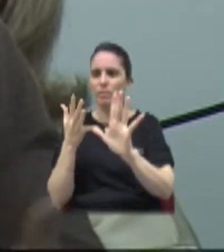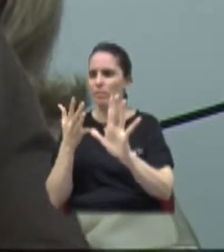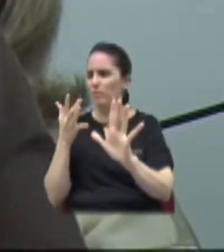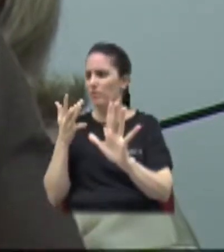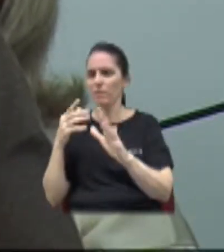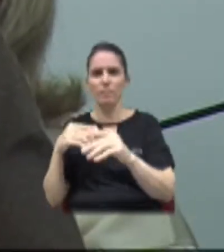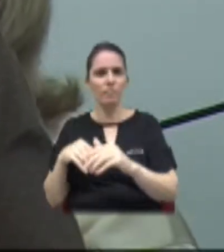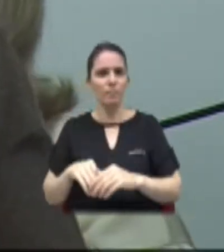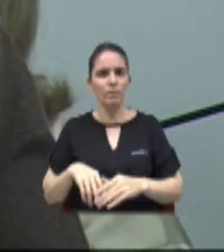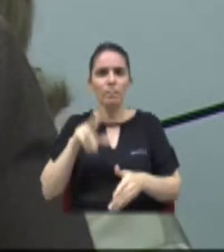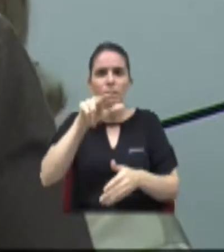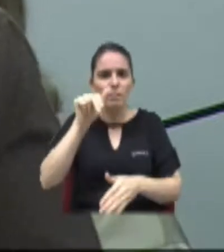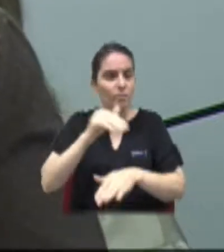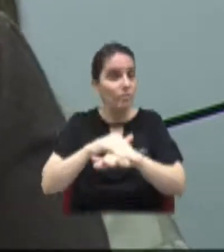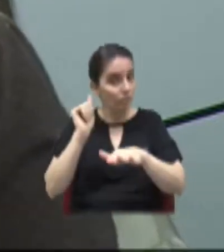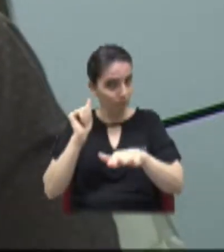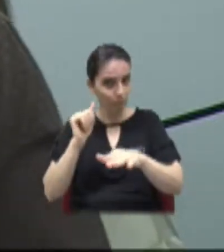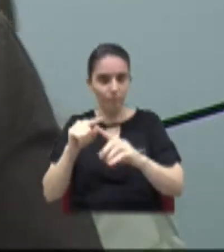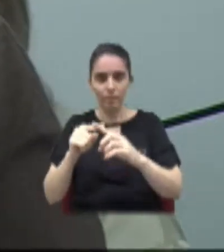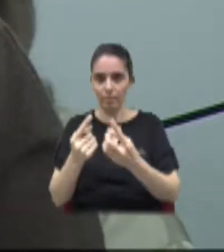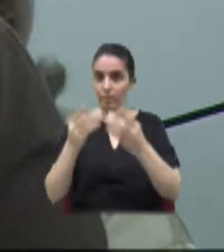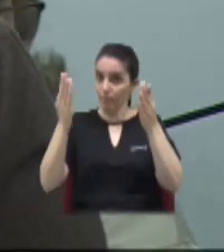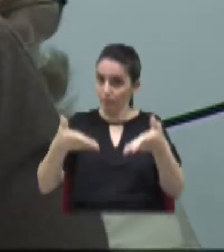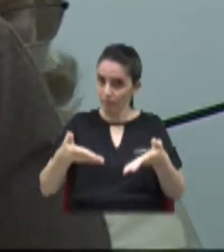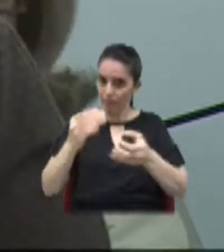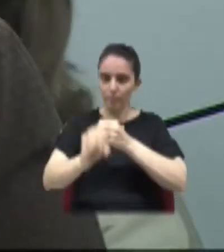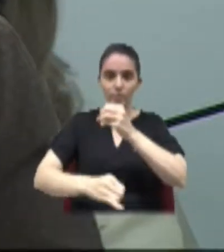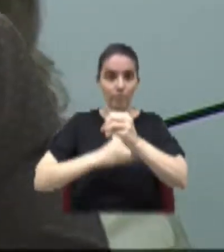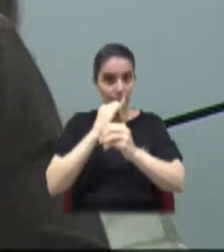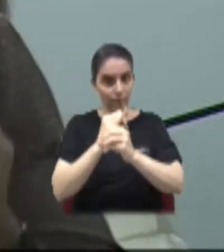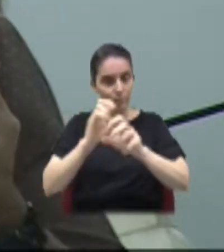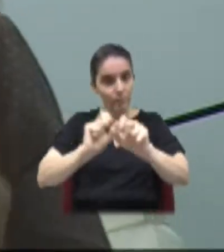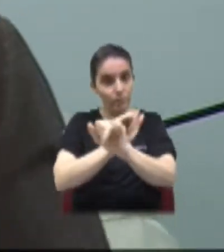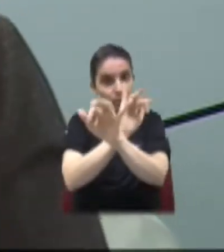minha situação? Alguns, inclusive,